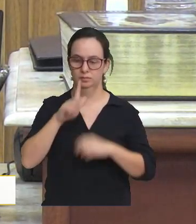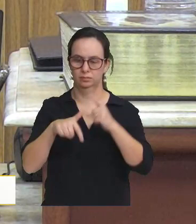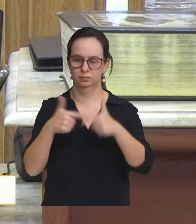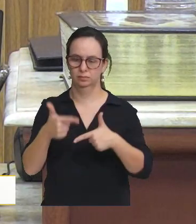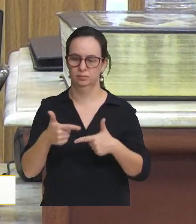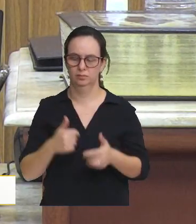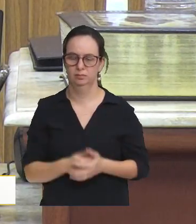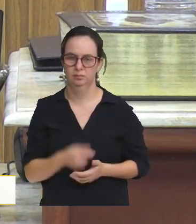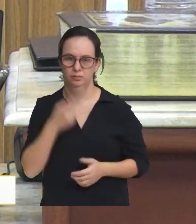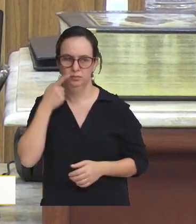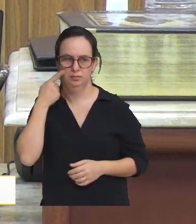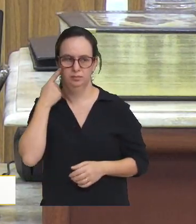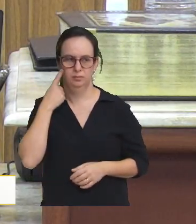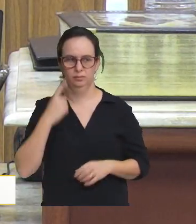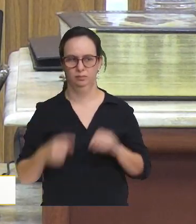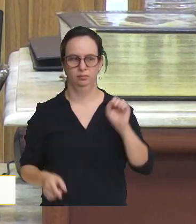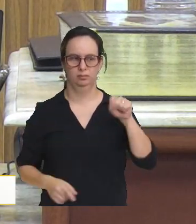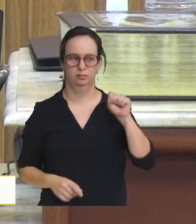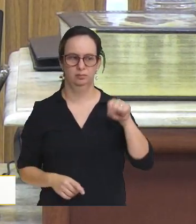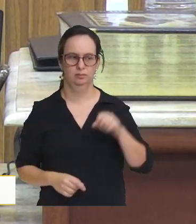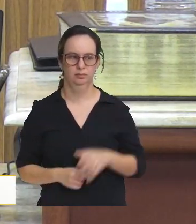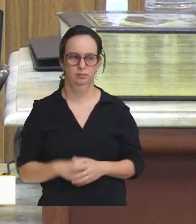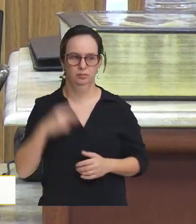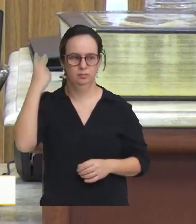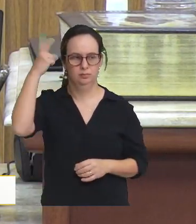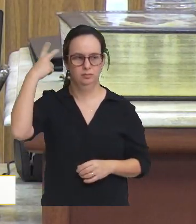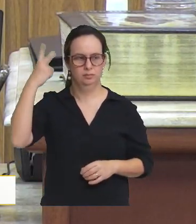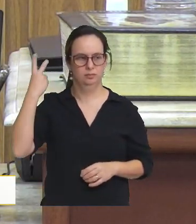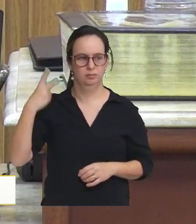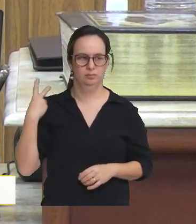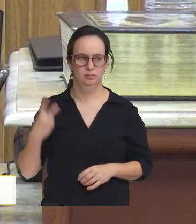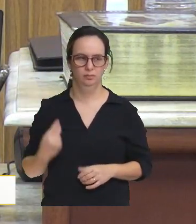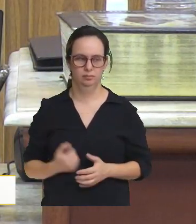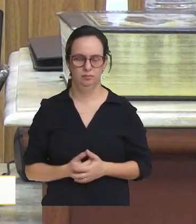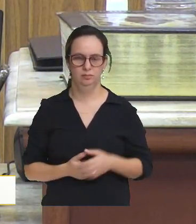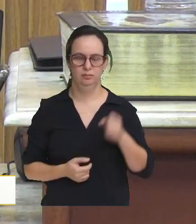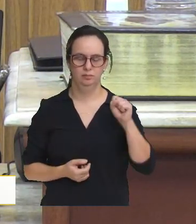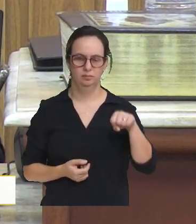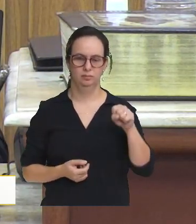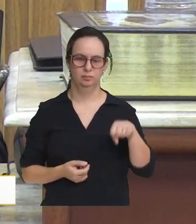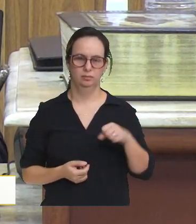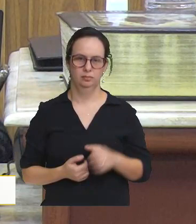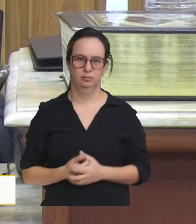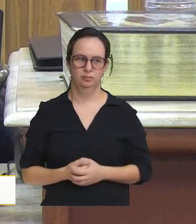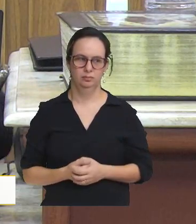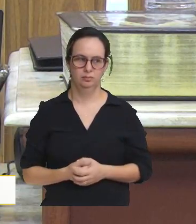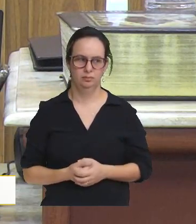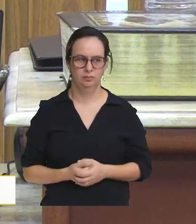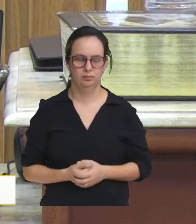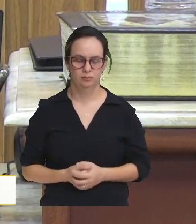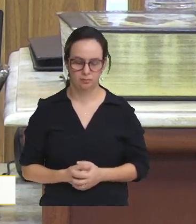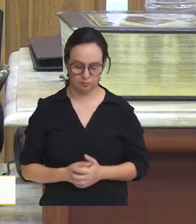Sim. E Viviane Delmasso? Sim.